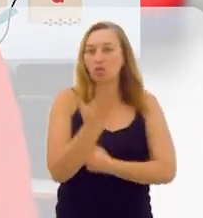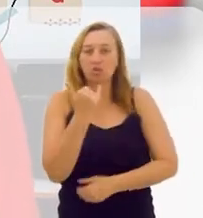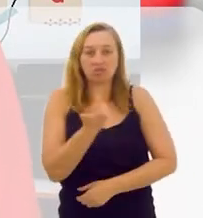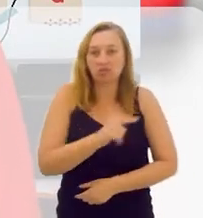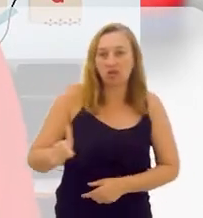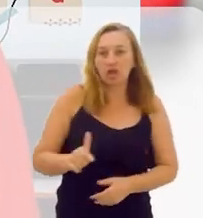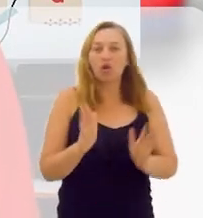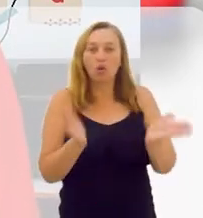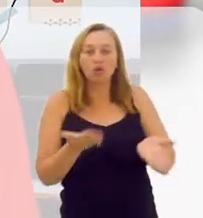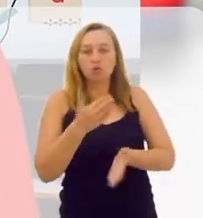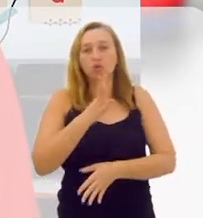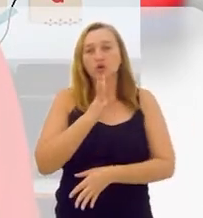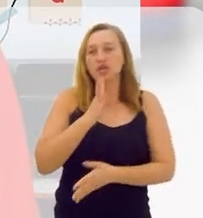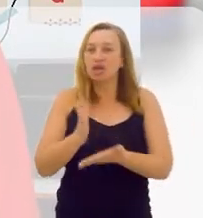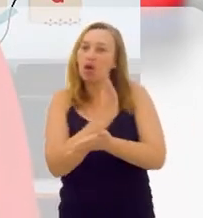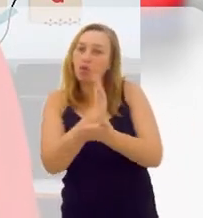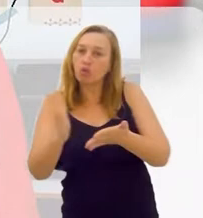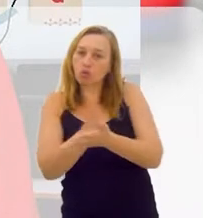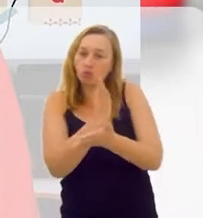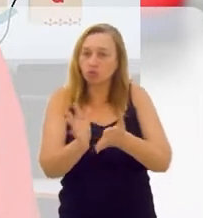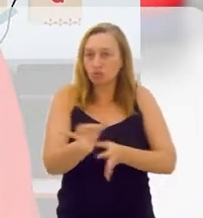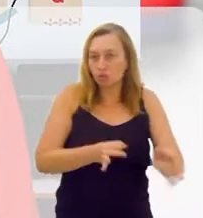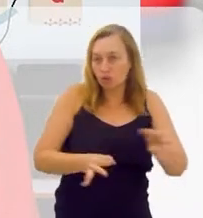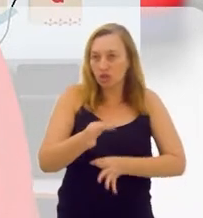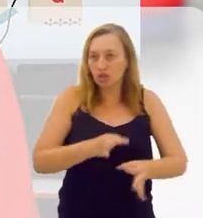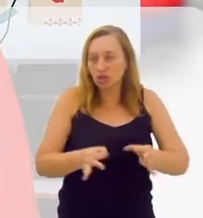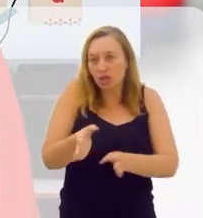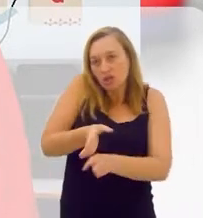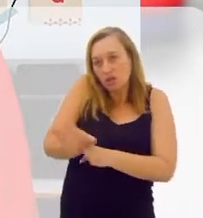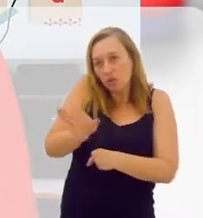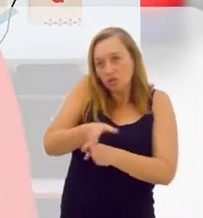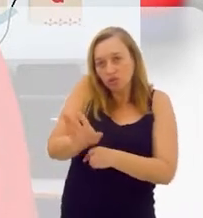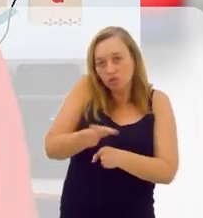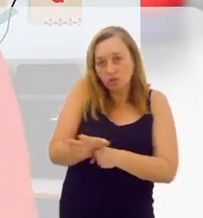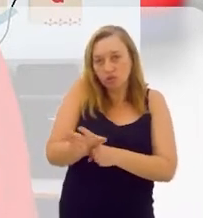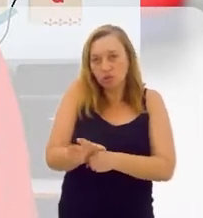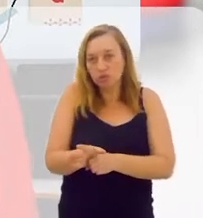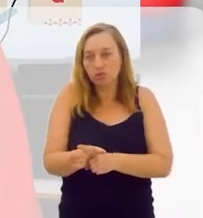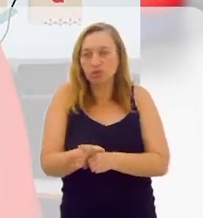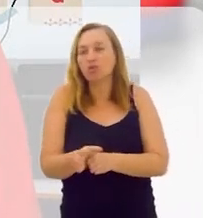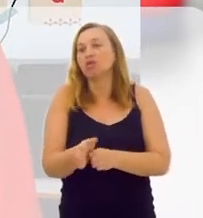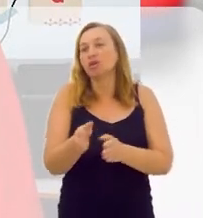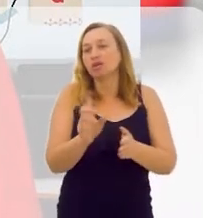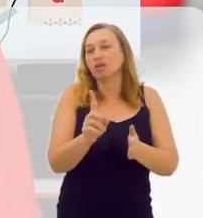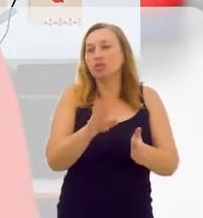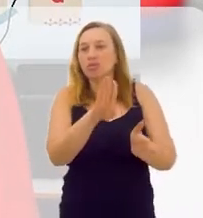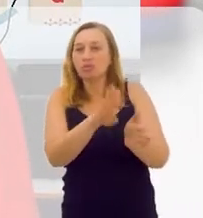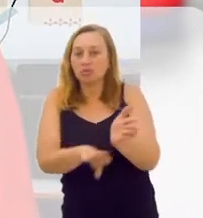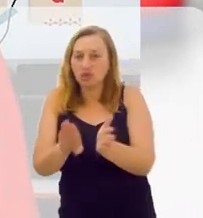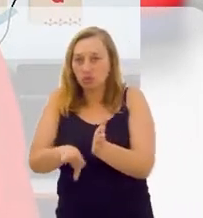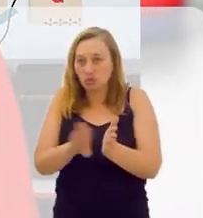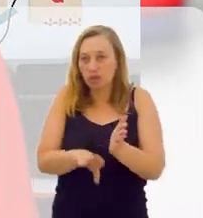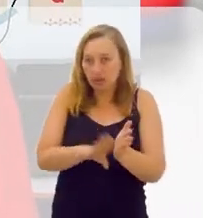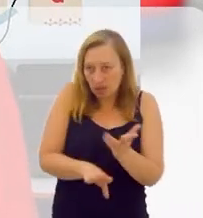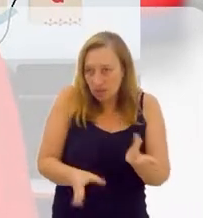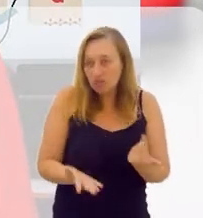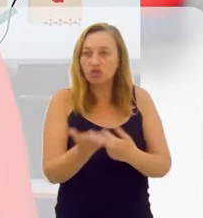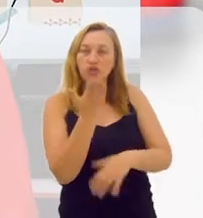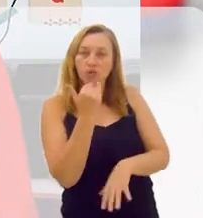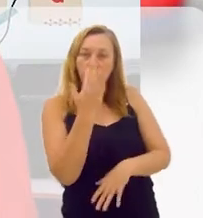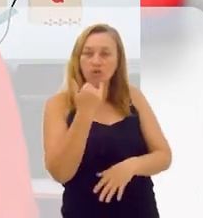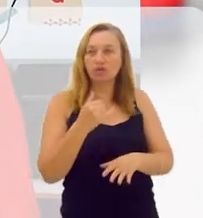alimentar. Hoje vamos conhecer alguns projetos que auxiliam no combate ao desperdício, fornecem uma alimentação